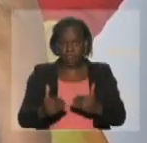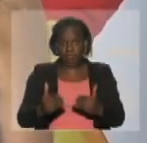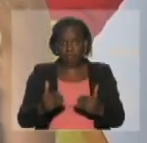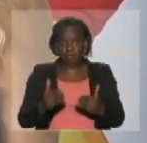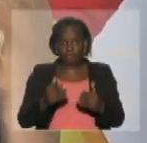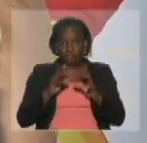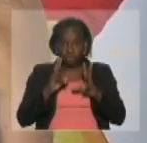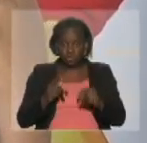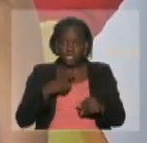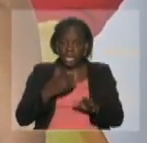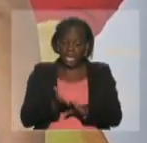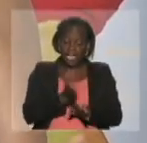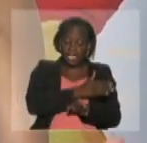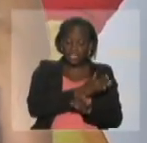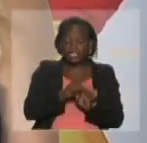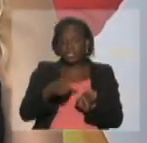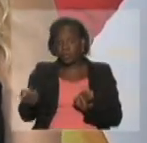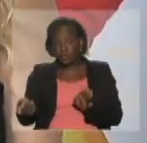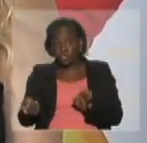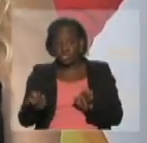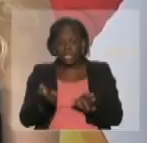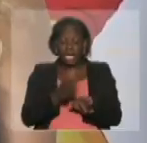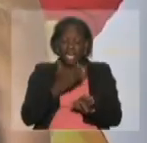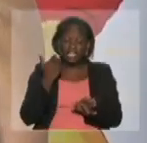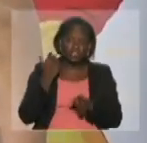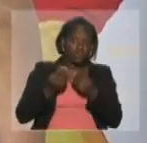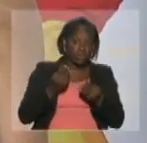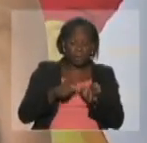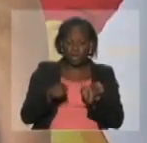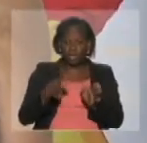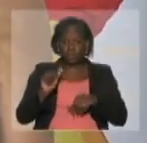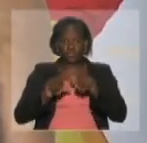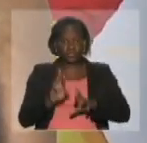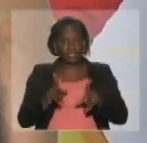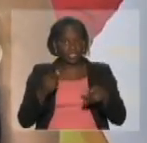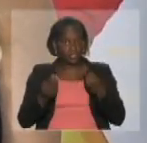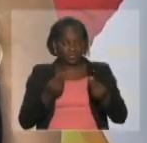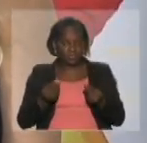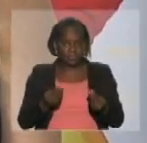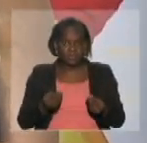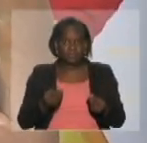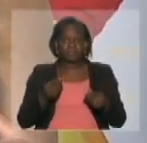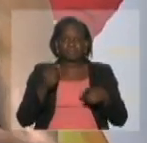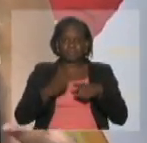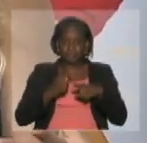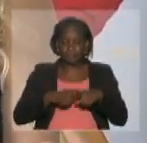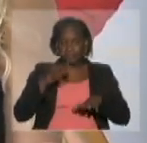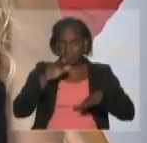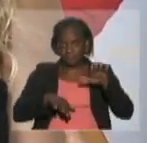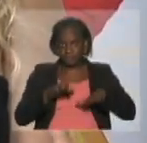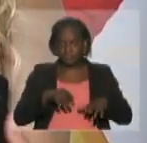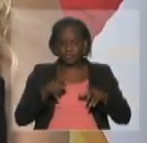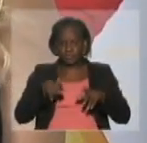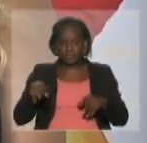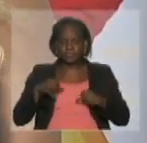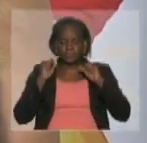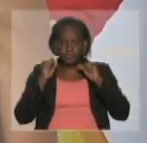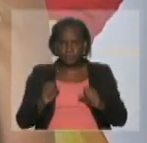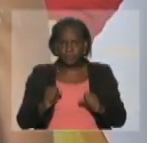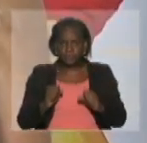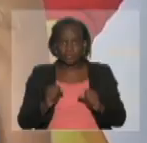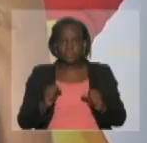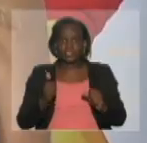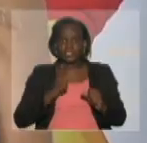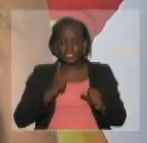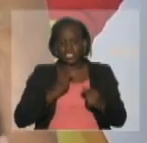que tudo tem um antes e um depois. Olha como que estava, olha como que ficou. Porque às vezes, quando a gente pode, tem